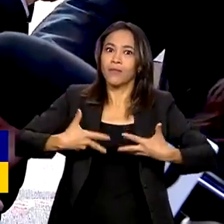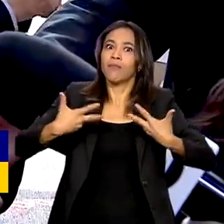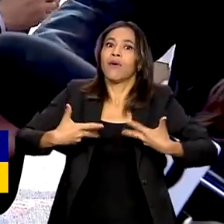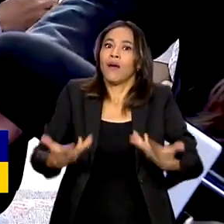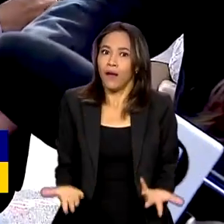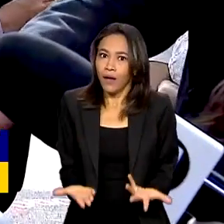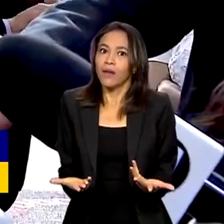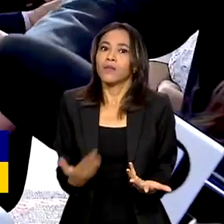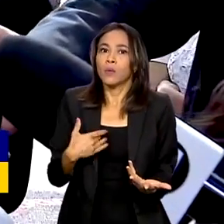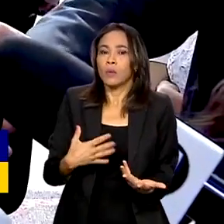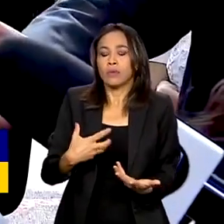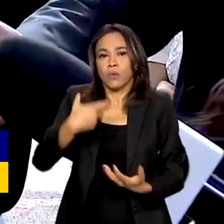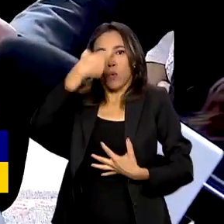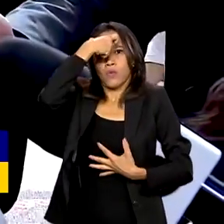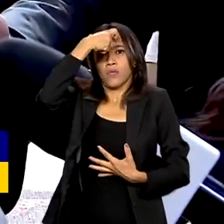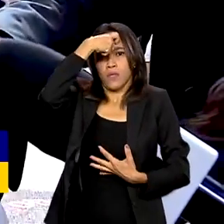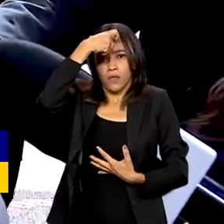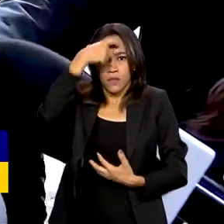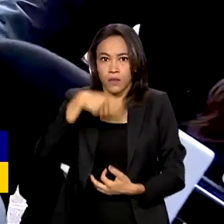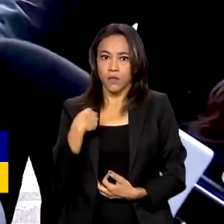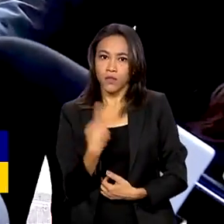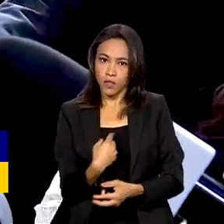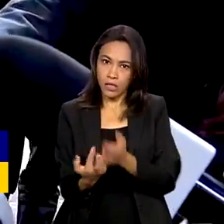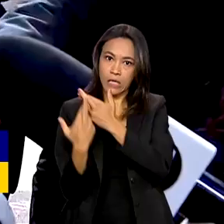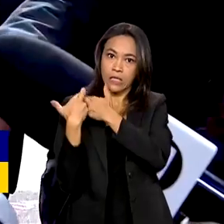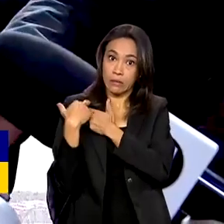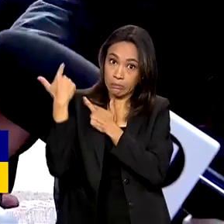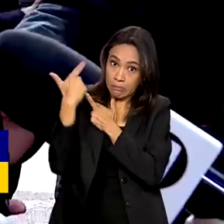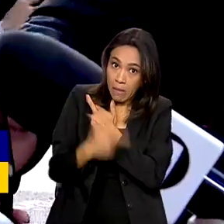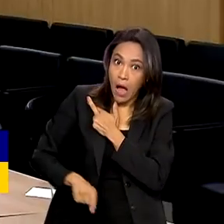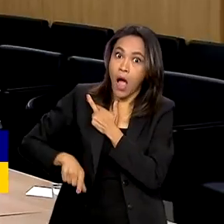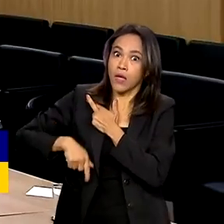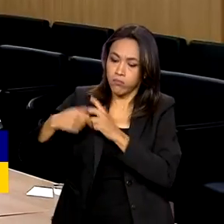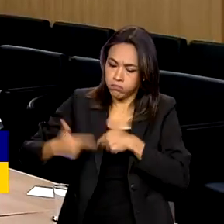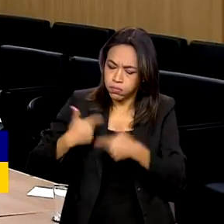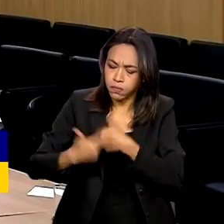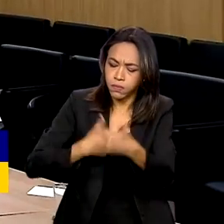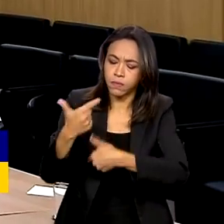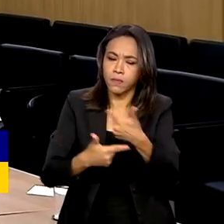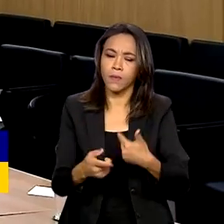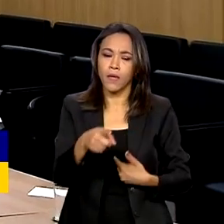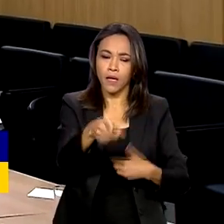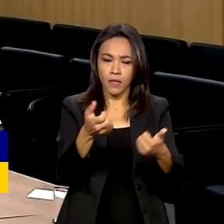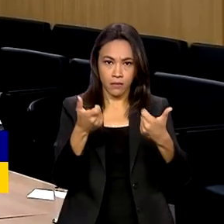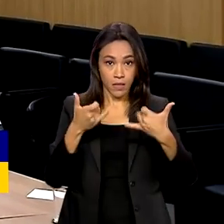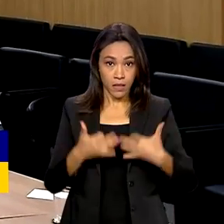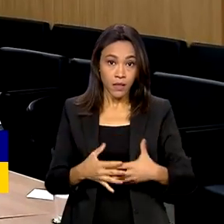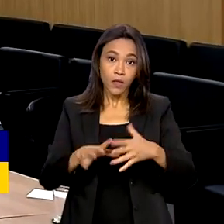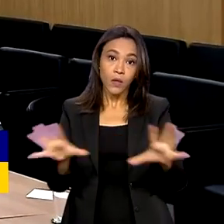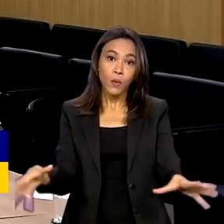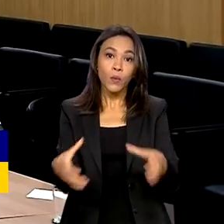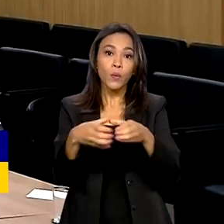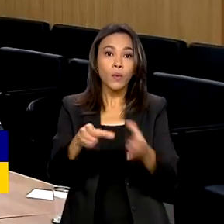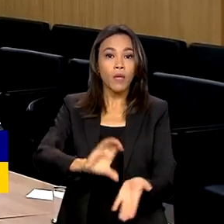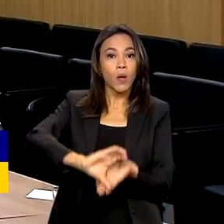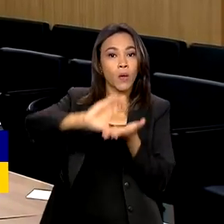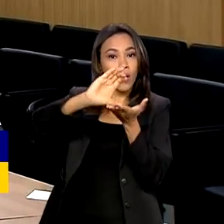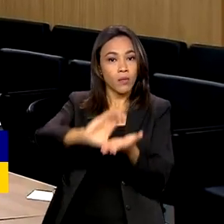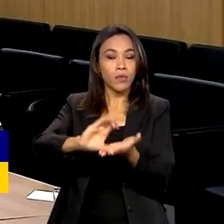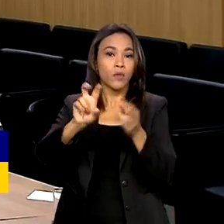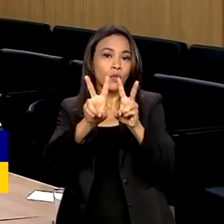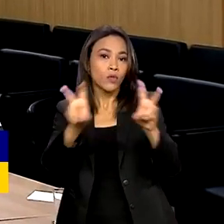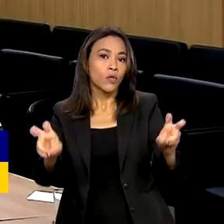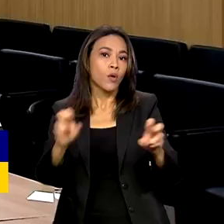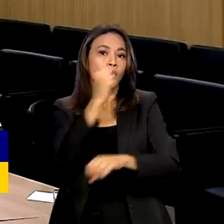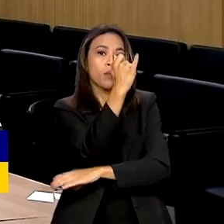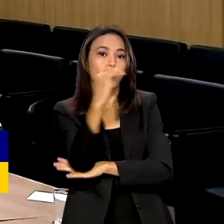mas com o senso de responsabilidade que temos que trabalhar muito mais. A Comissão de Meio Ambiente e Desenvolvimento Sustentável